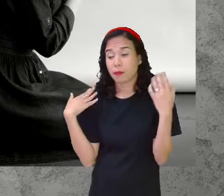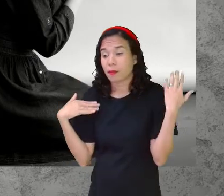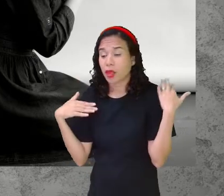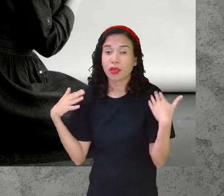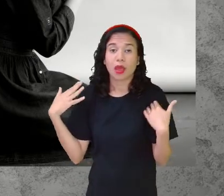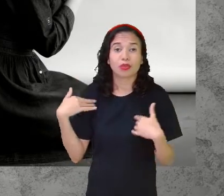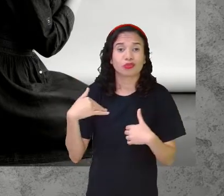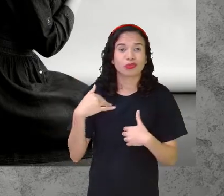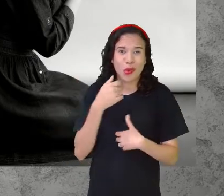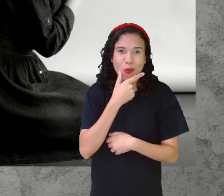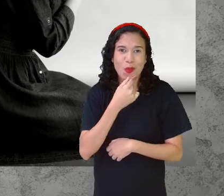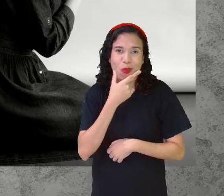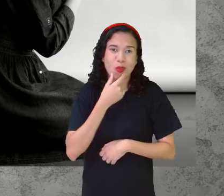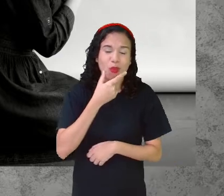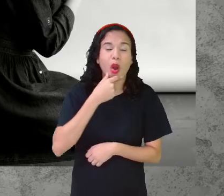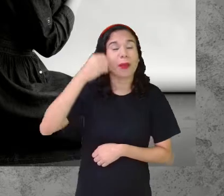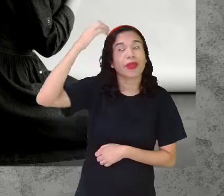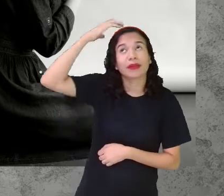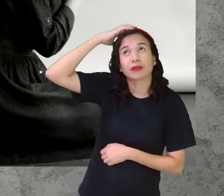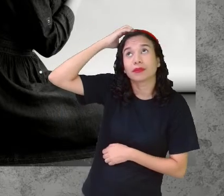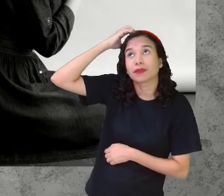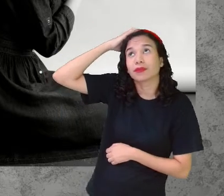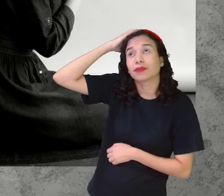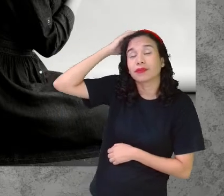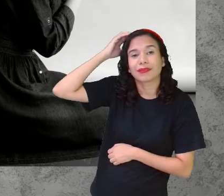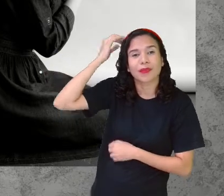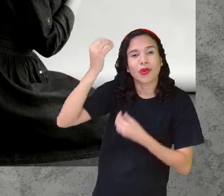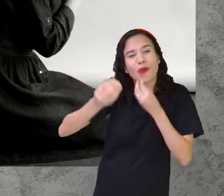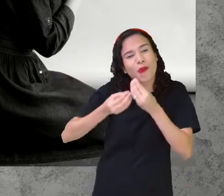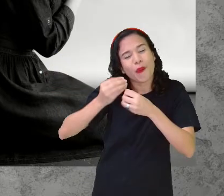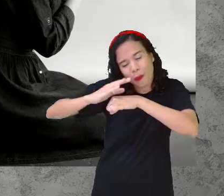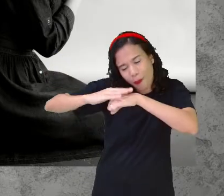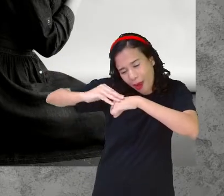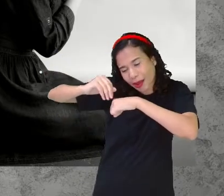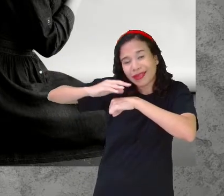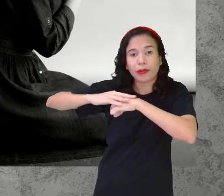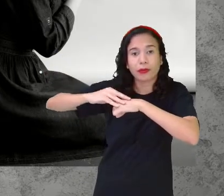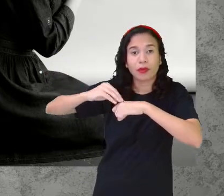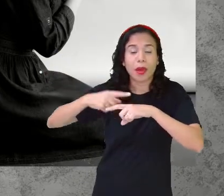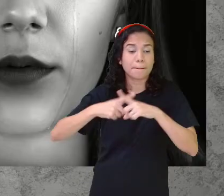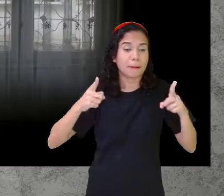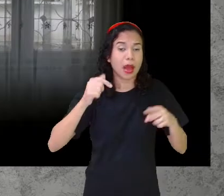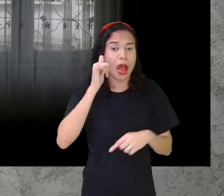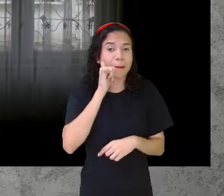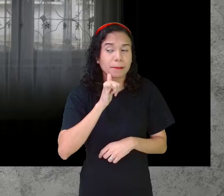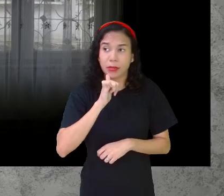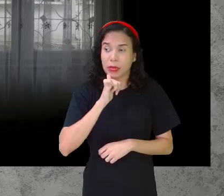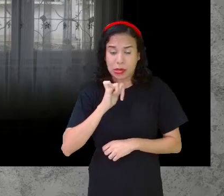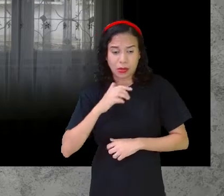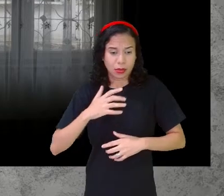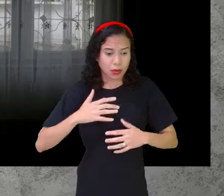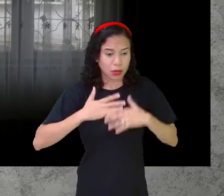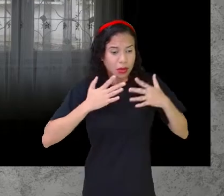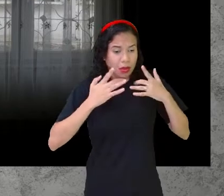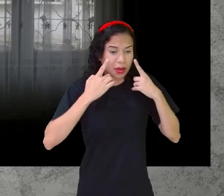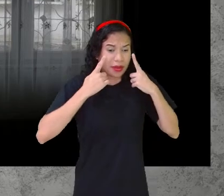um carinho na esposa, passando a mão na sua cabeça, com um gesto de ternura. Mas Alicia reagiu com um